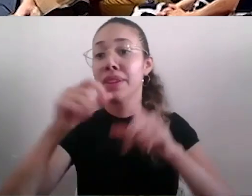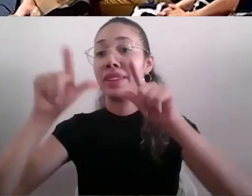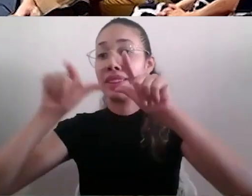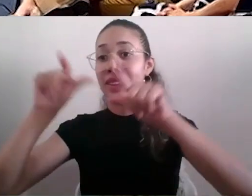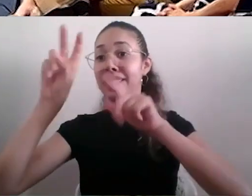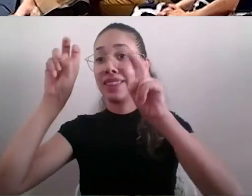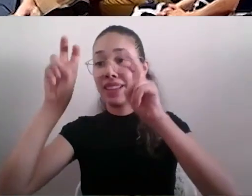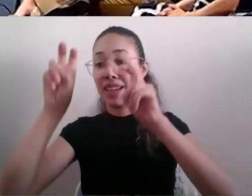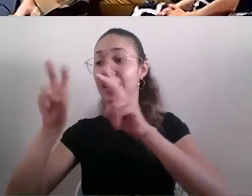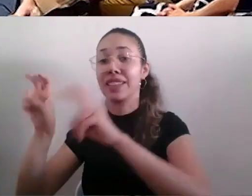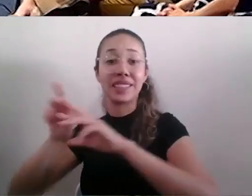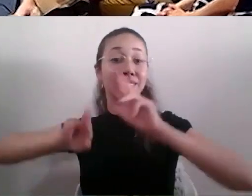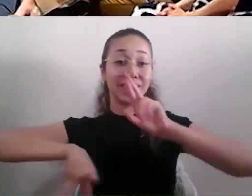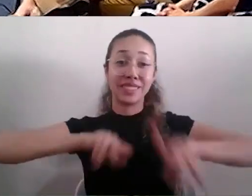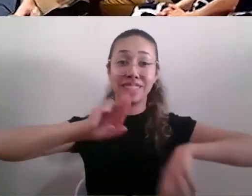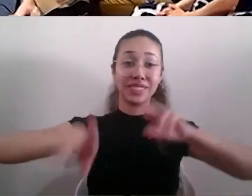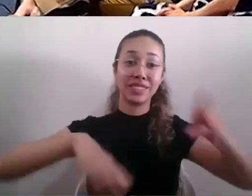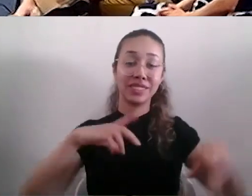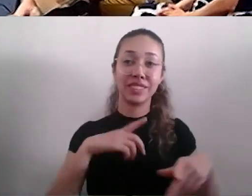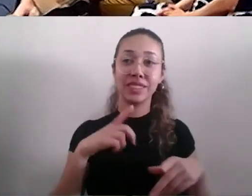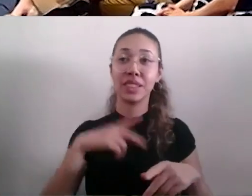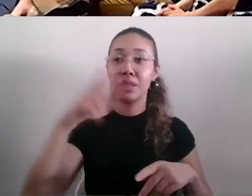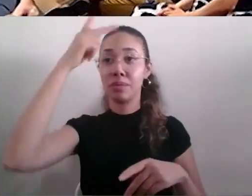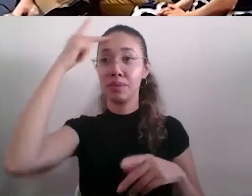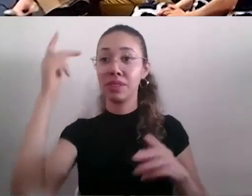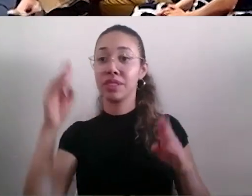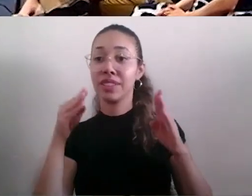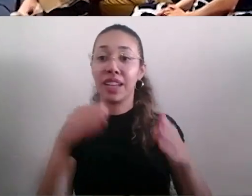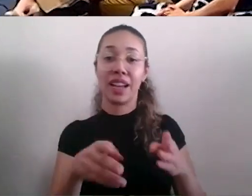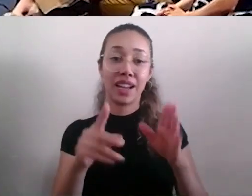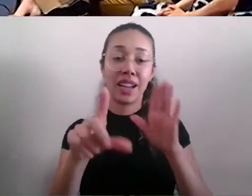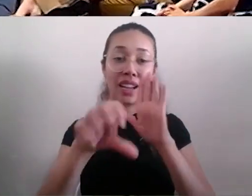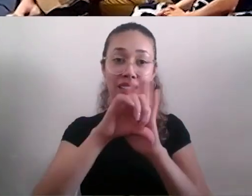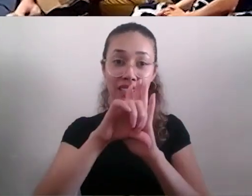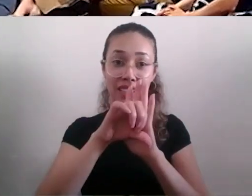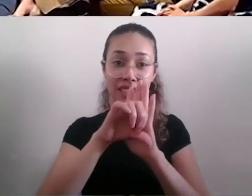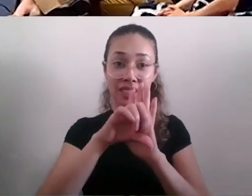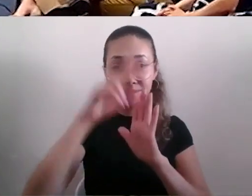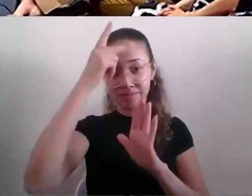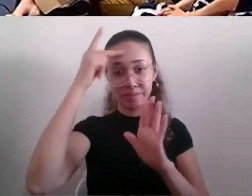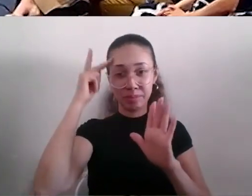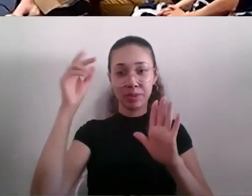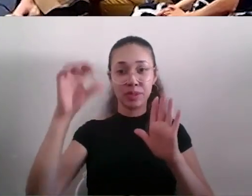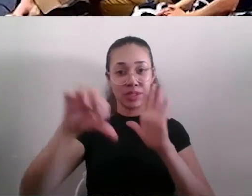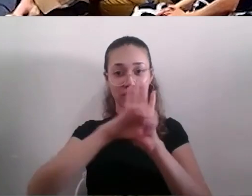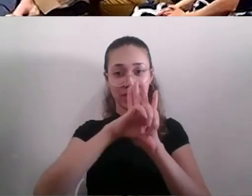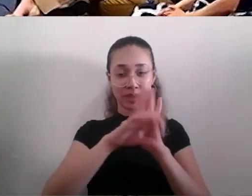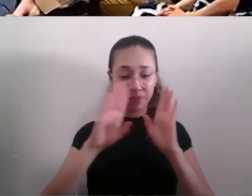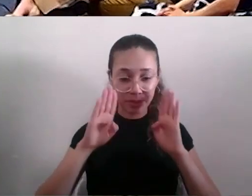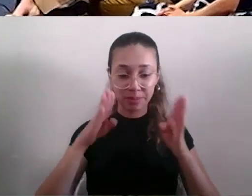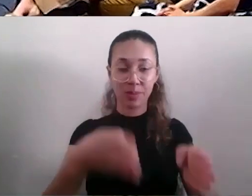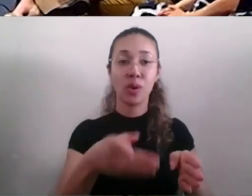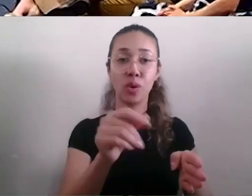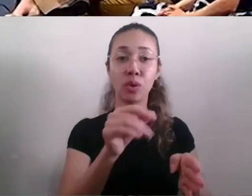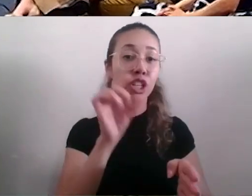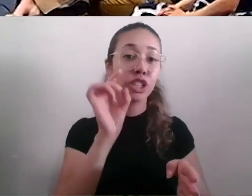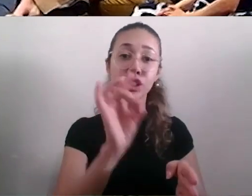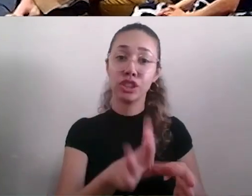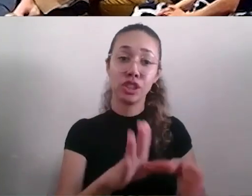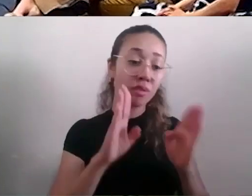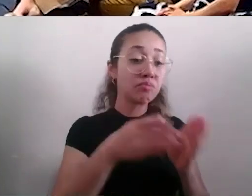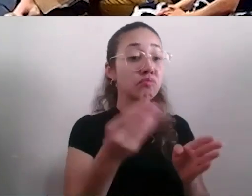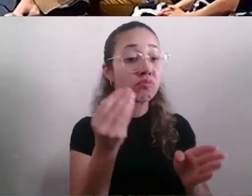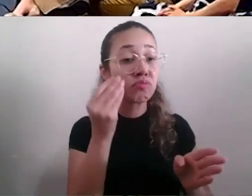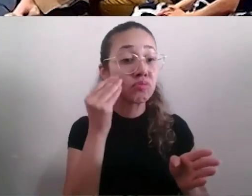cobrem crime, por exemplo, as pessoas que cobrem, né, que são repórteres policiais, estão cobrindo o crime da maneira que vai